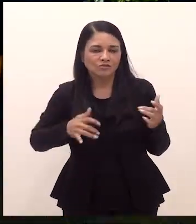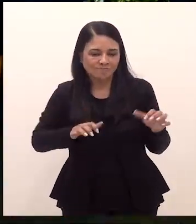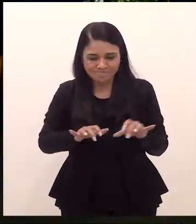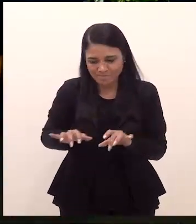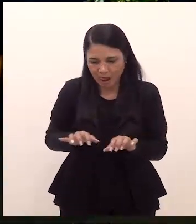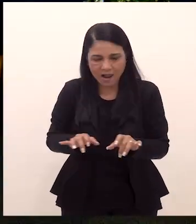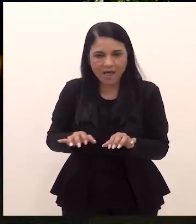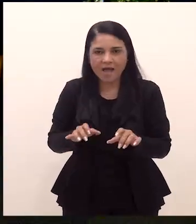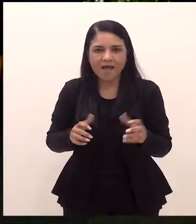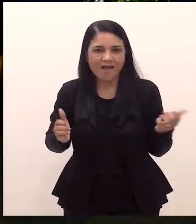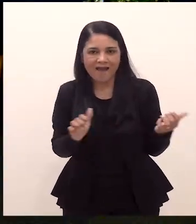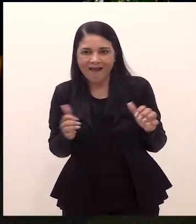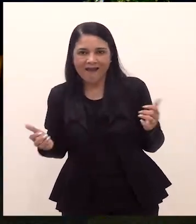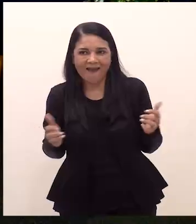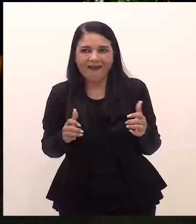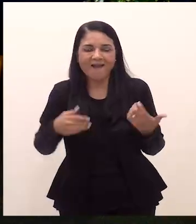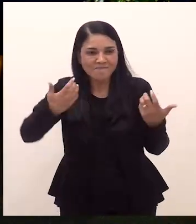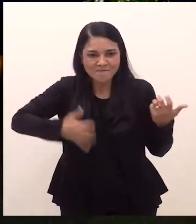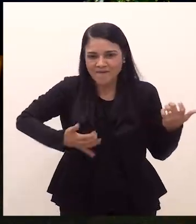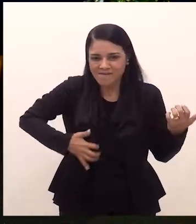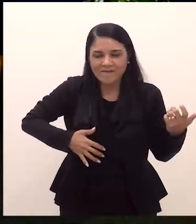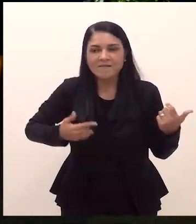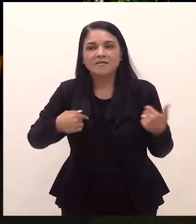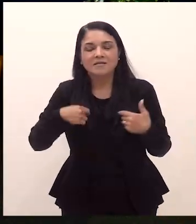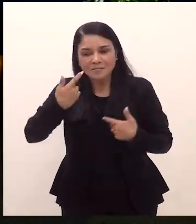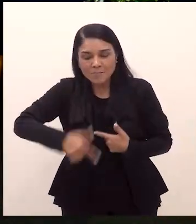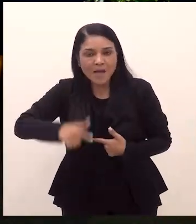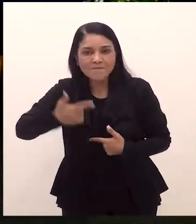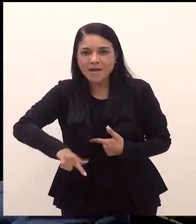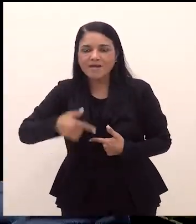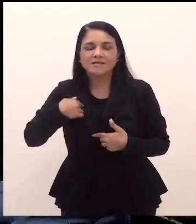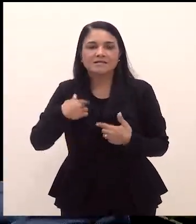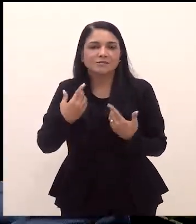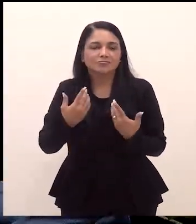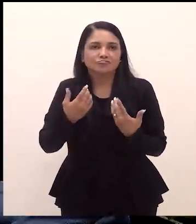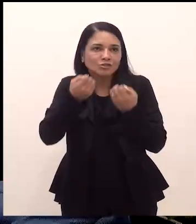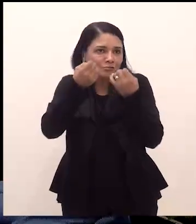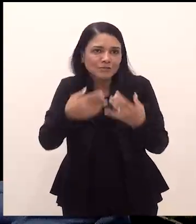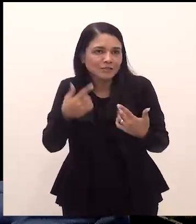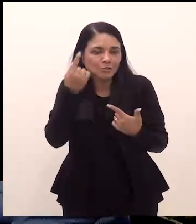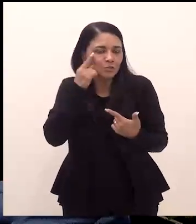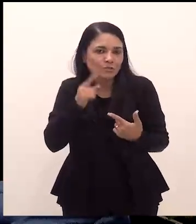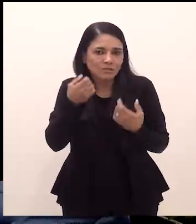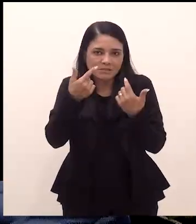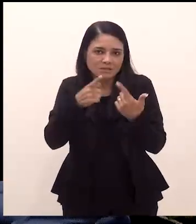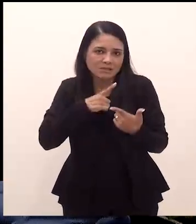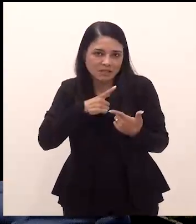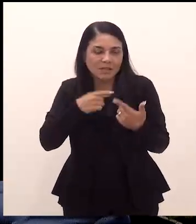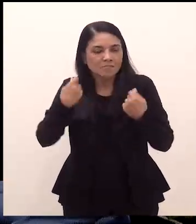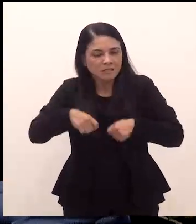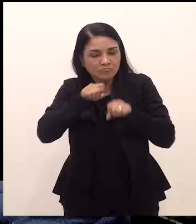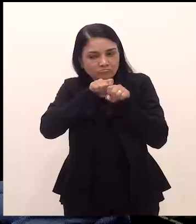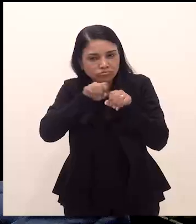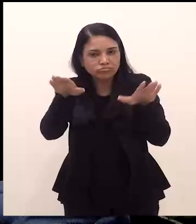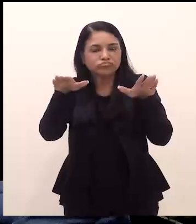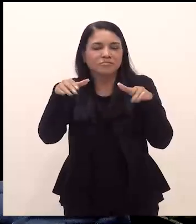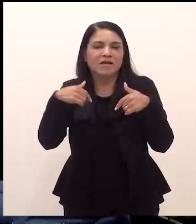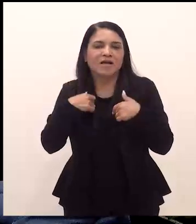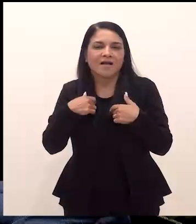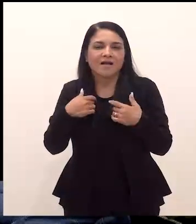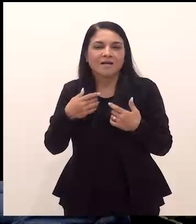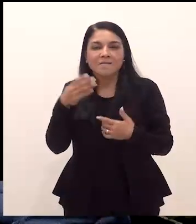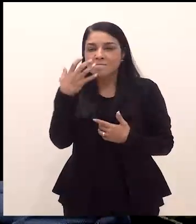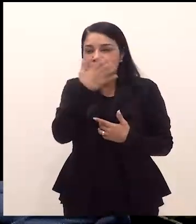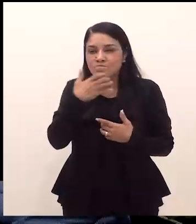tem pouca eu acho que devia ter mais. Eu não sei nem se isso tem alguma explicação, mas eu acho que deveria ter mais divulgação. A